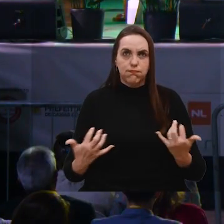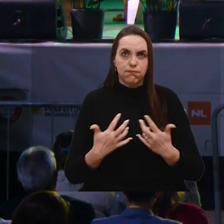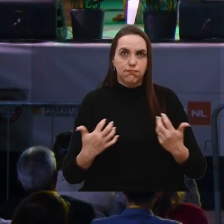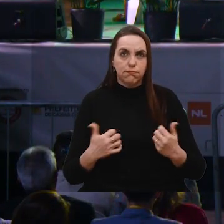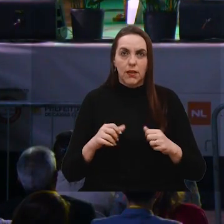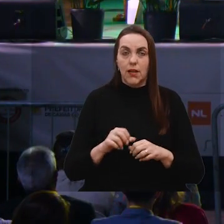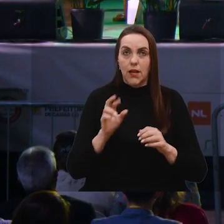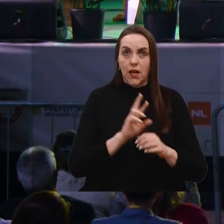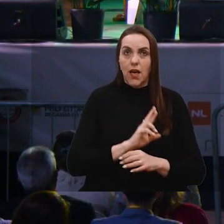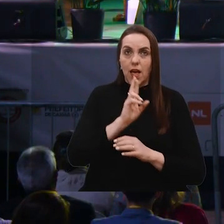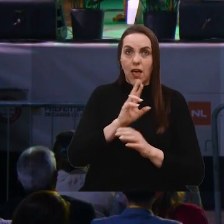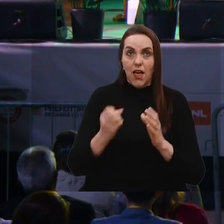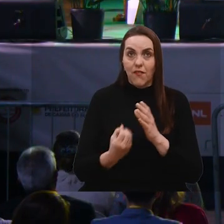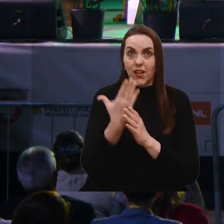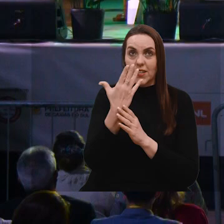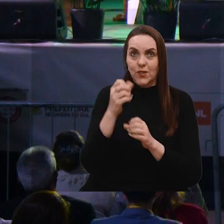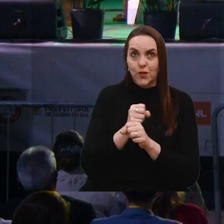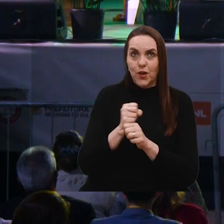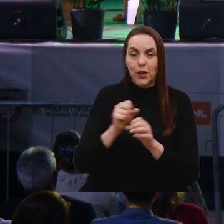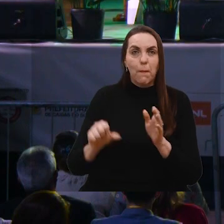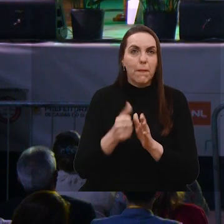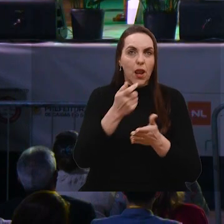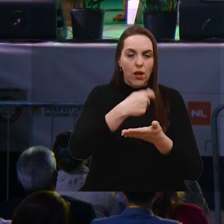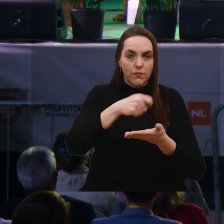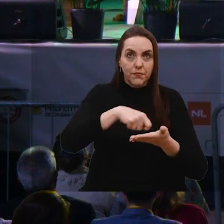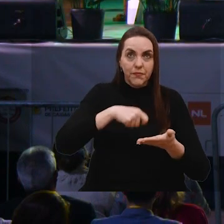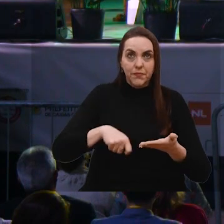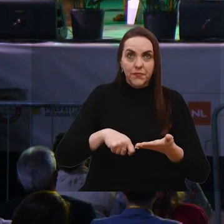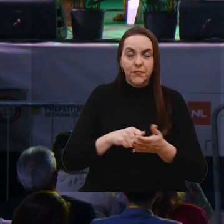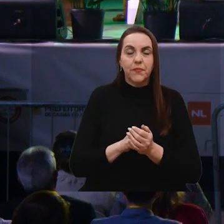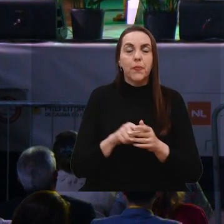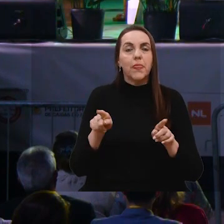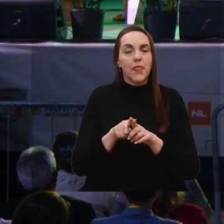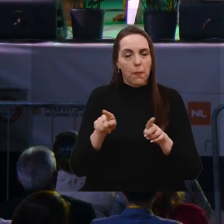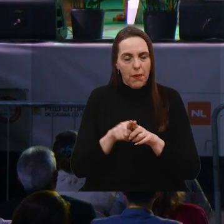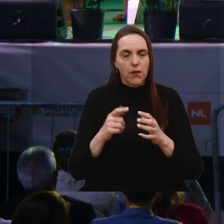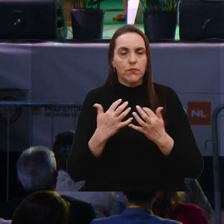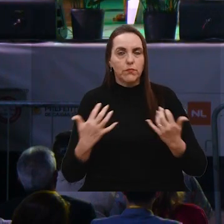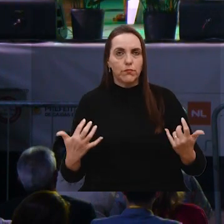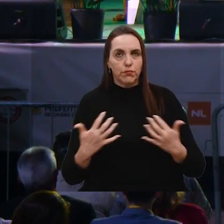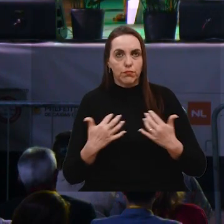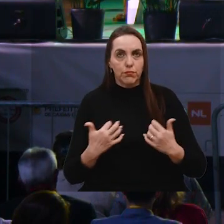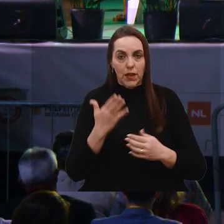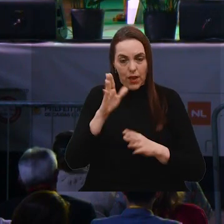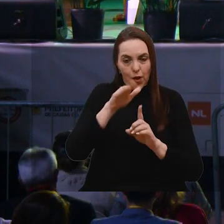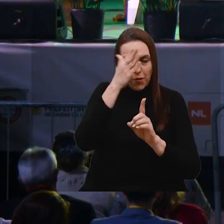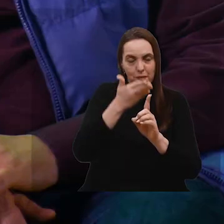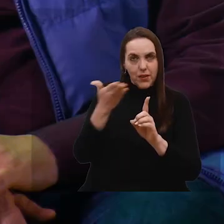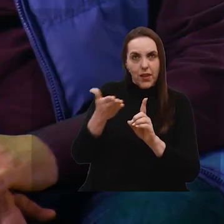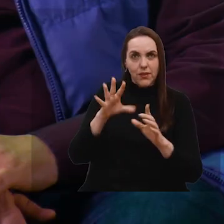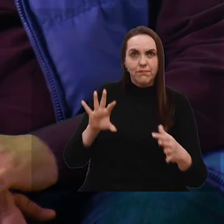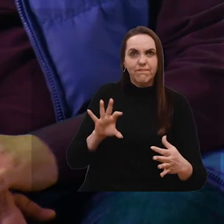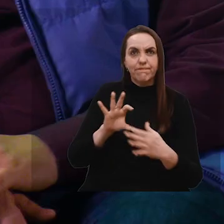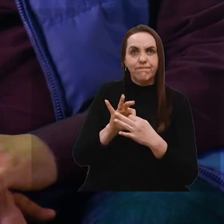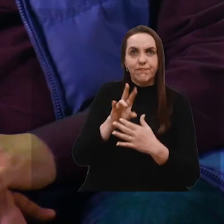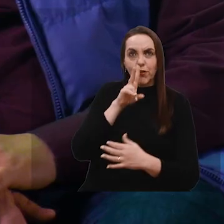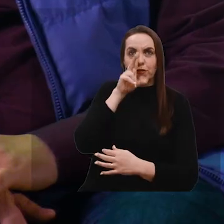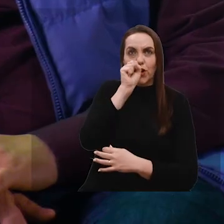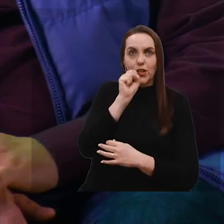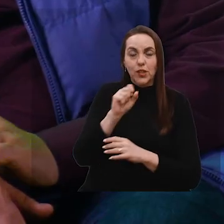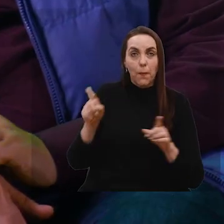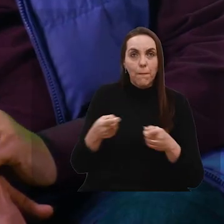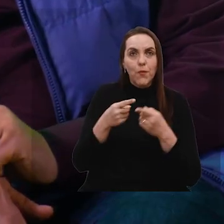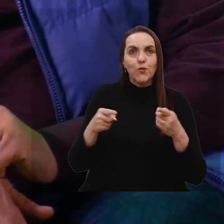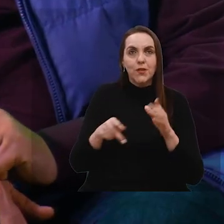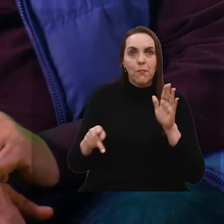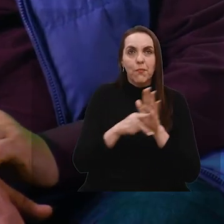instrumentista, revelação do ano e melhor compositor. Como instrumentista, o nosso homenageado, Robson Boeira, sempre teve forte